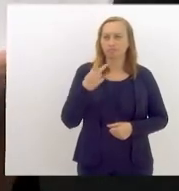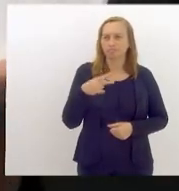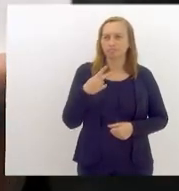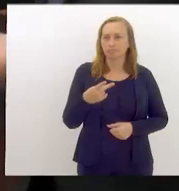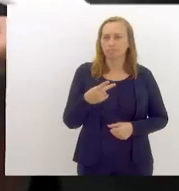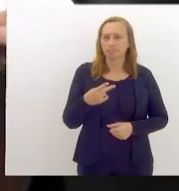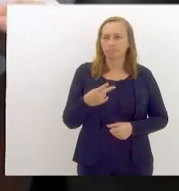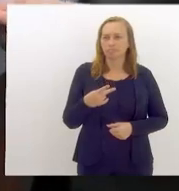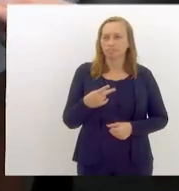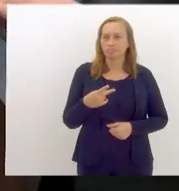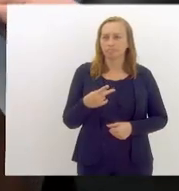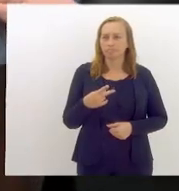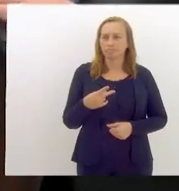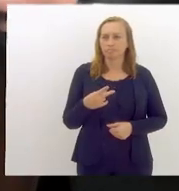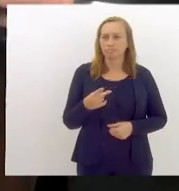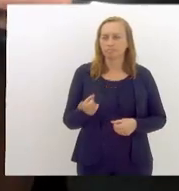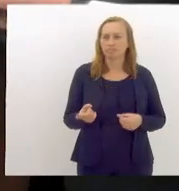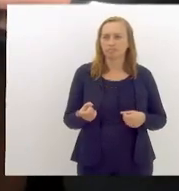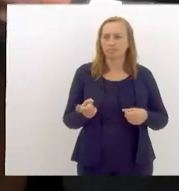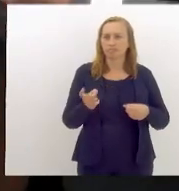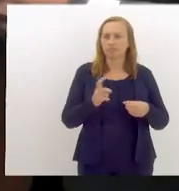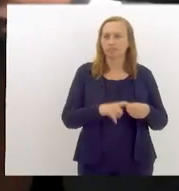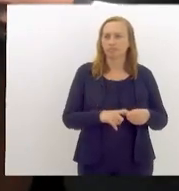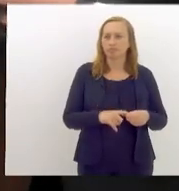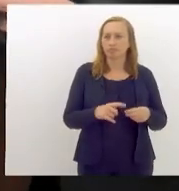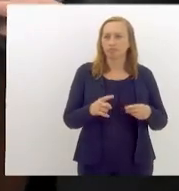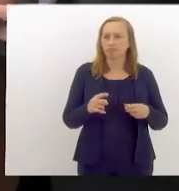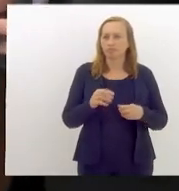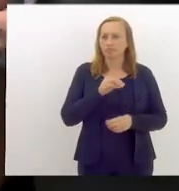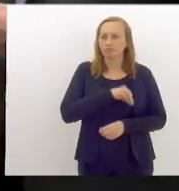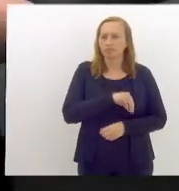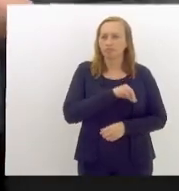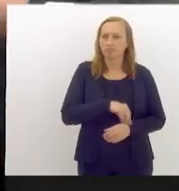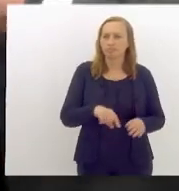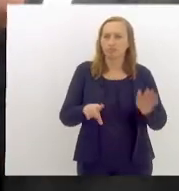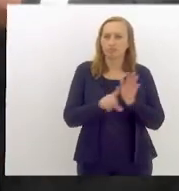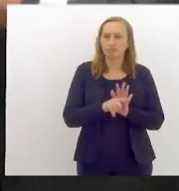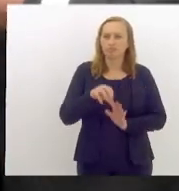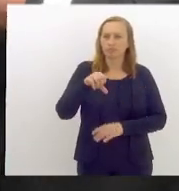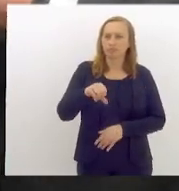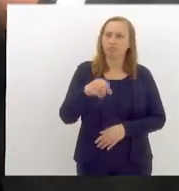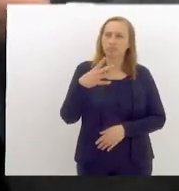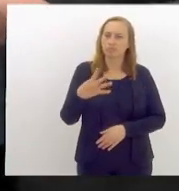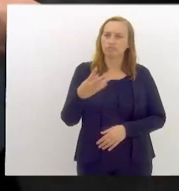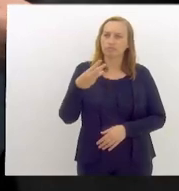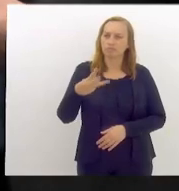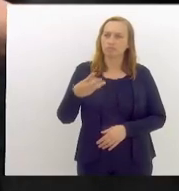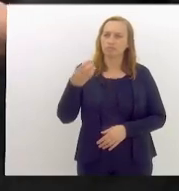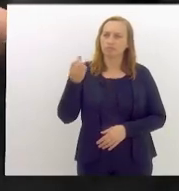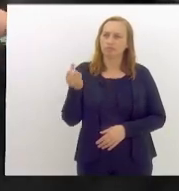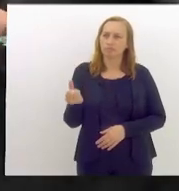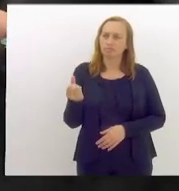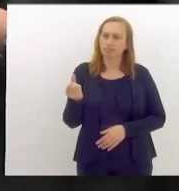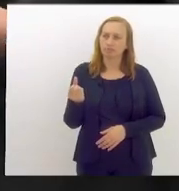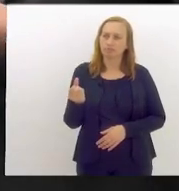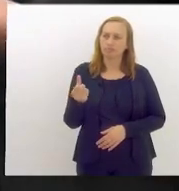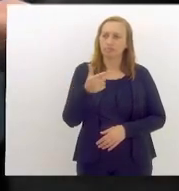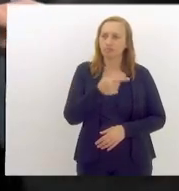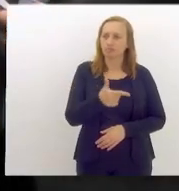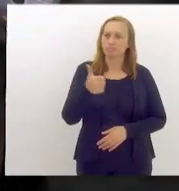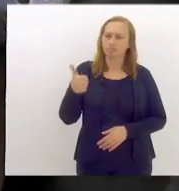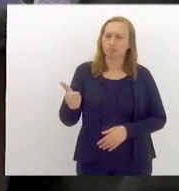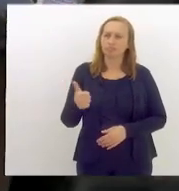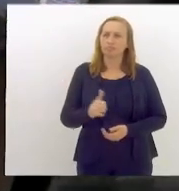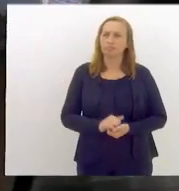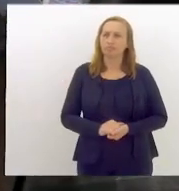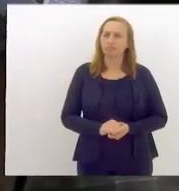que a reposição salarial da lei 9436 de 21